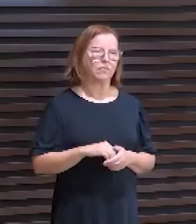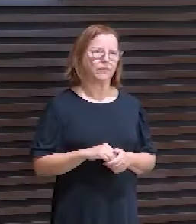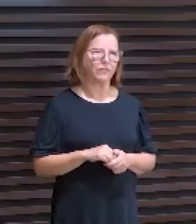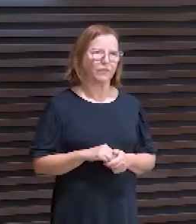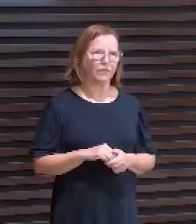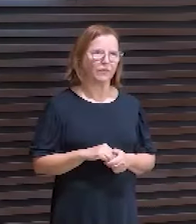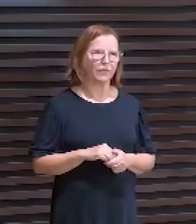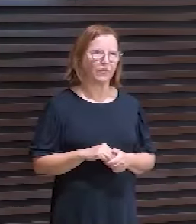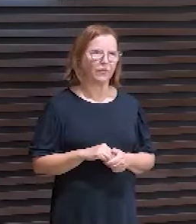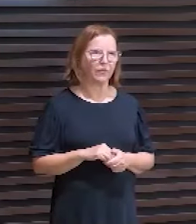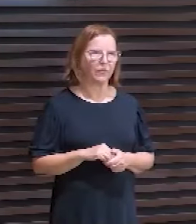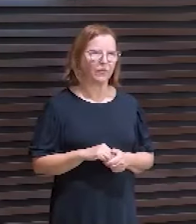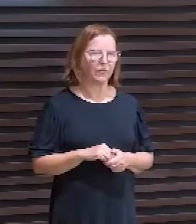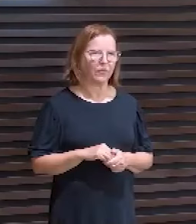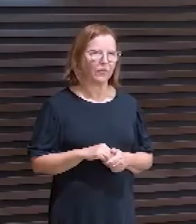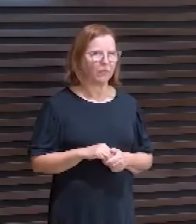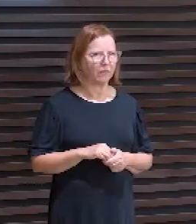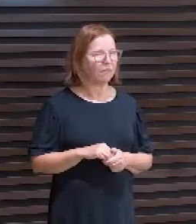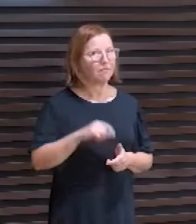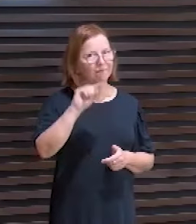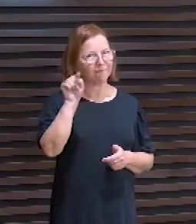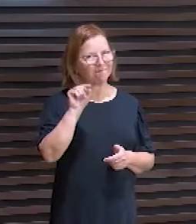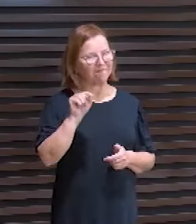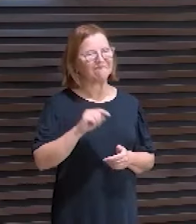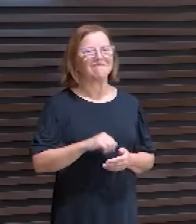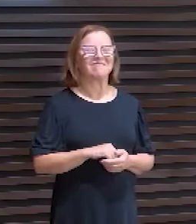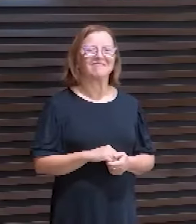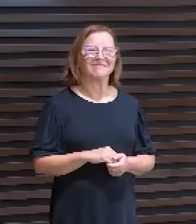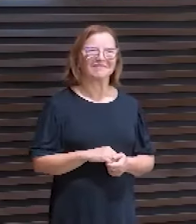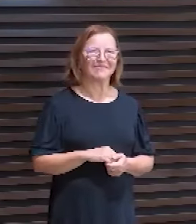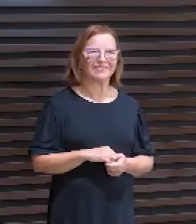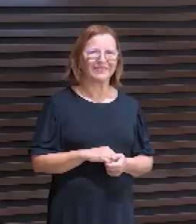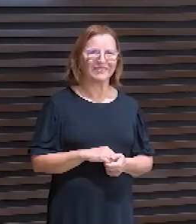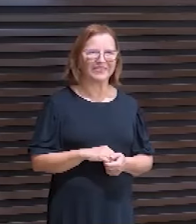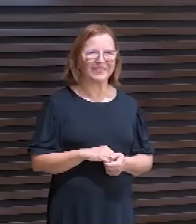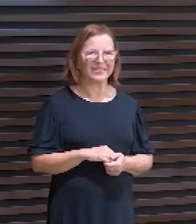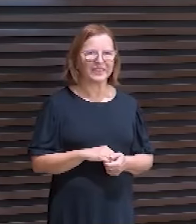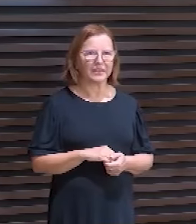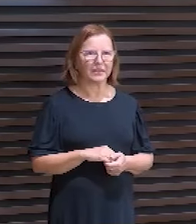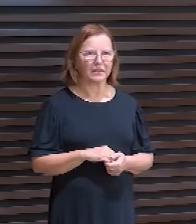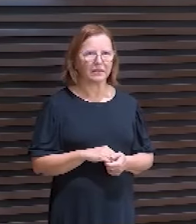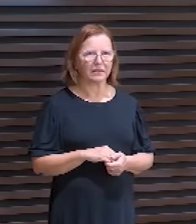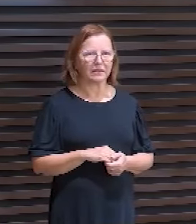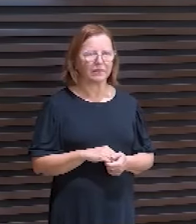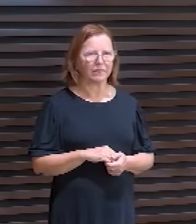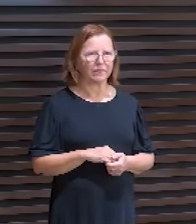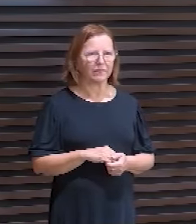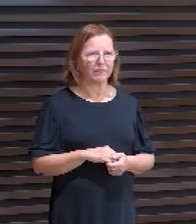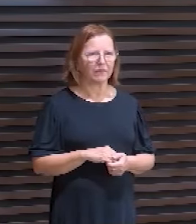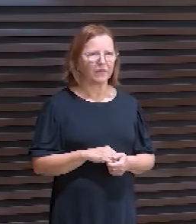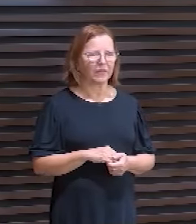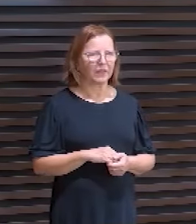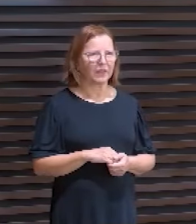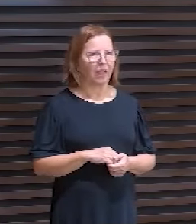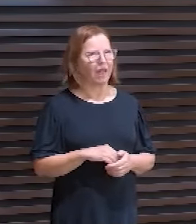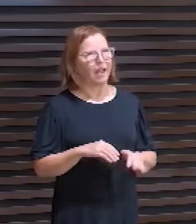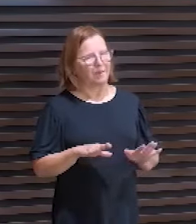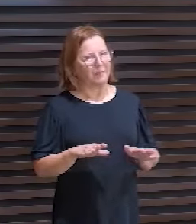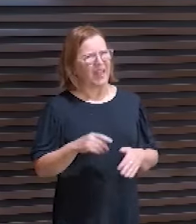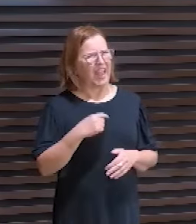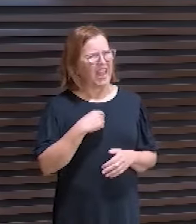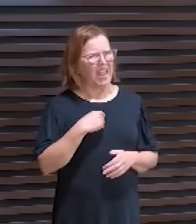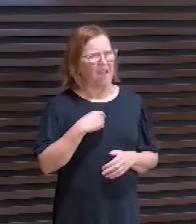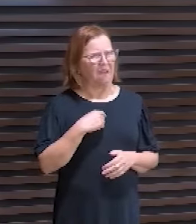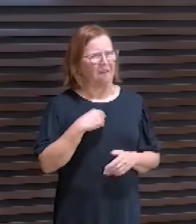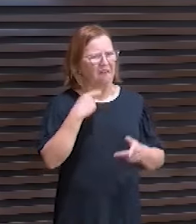Jesus e não é olha eu não vou falar nada a minha esposa tá